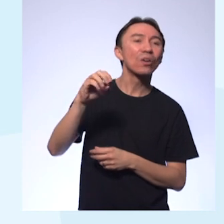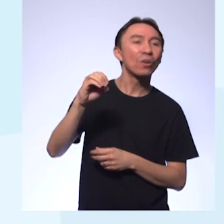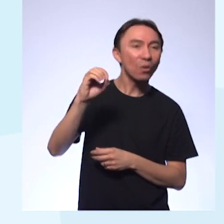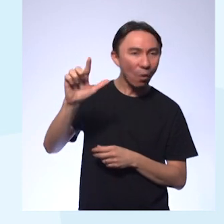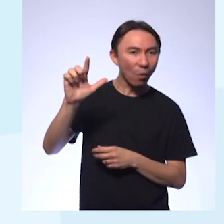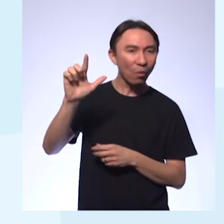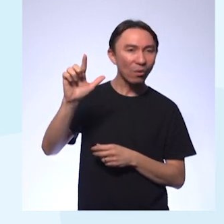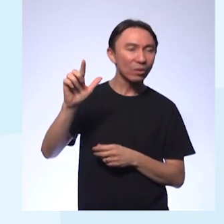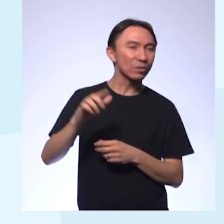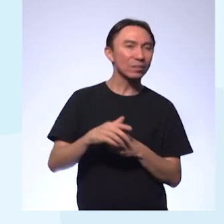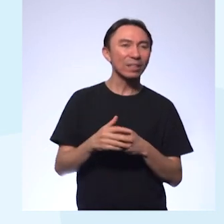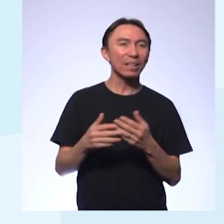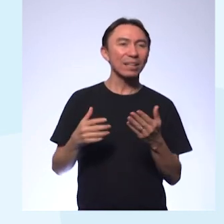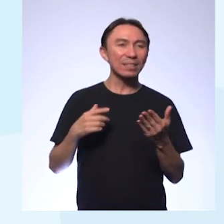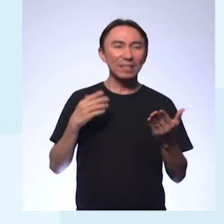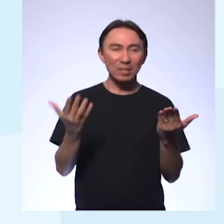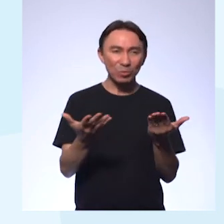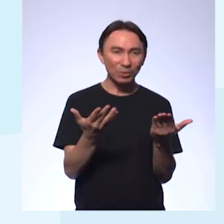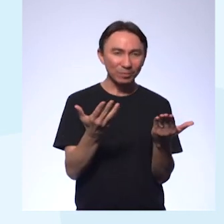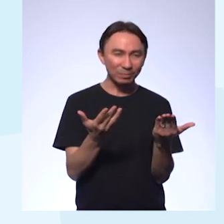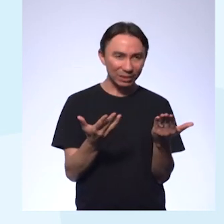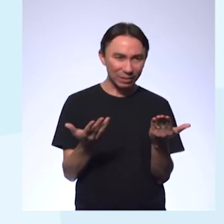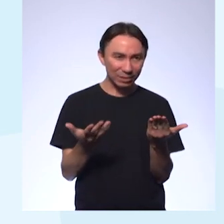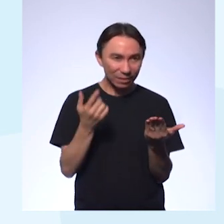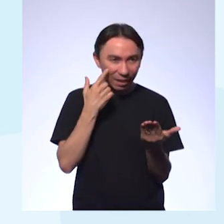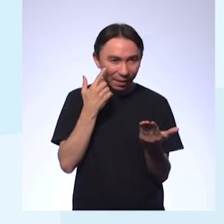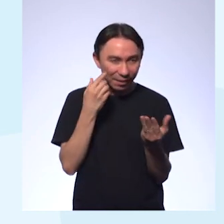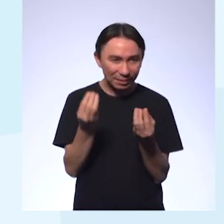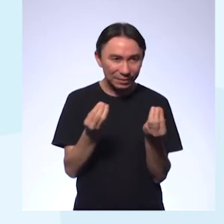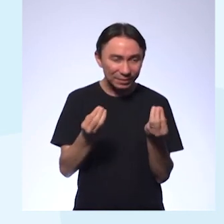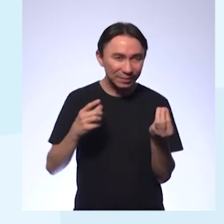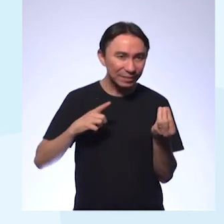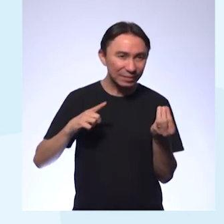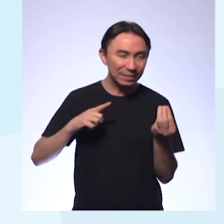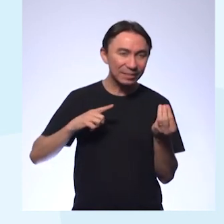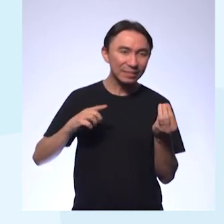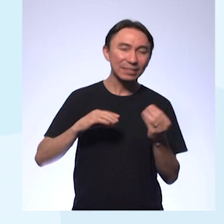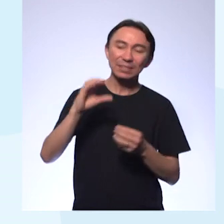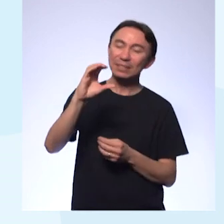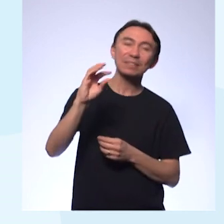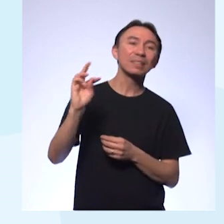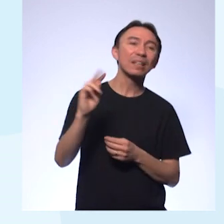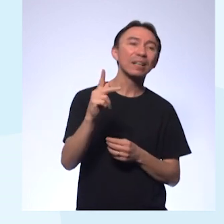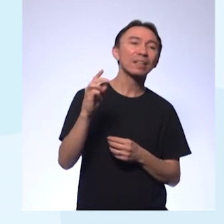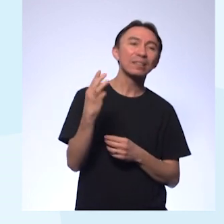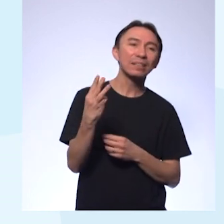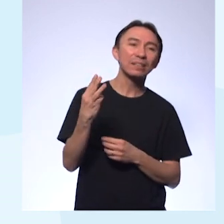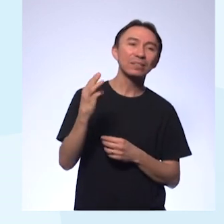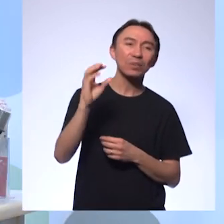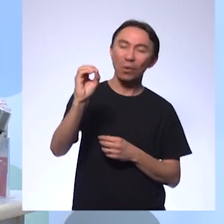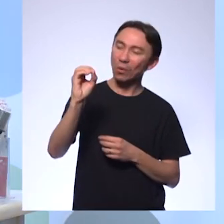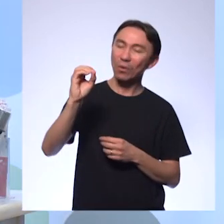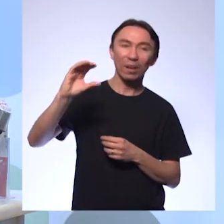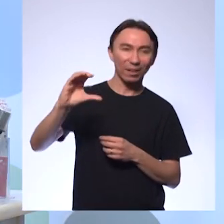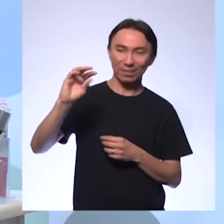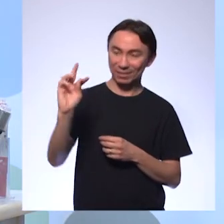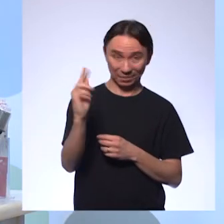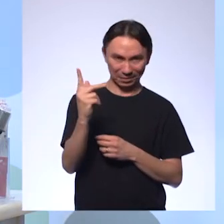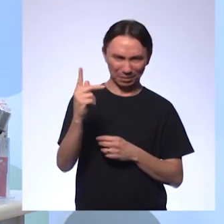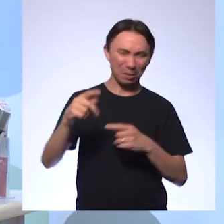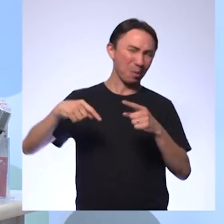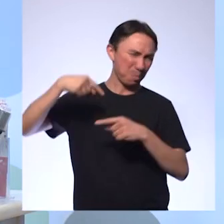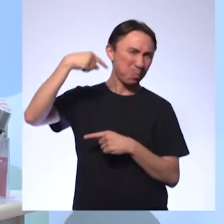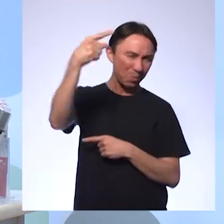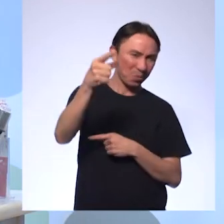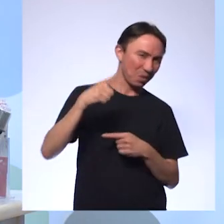que tem o nome de éter dimetil. Nós vamos trabalhar um pouquinho mais na próxima aula a nomenclatura,